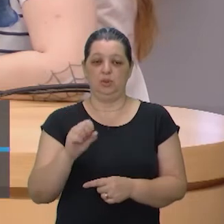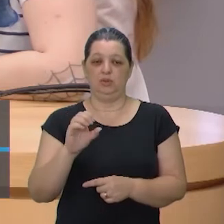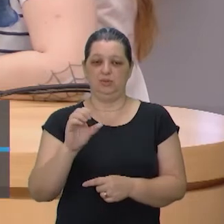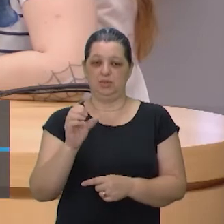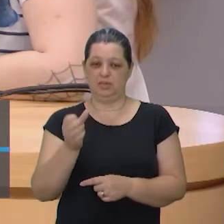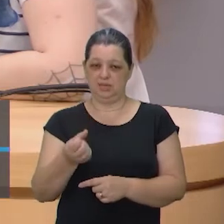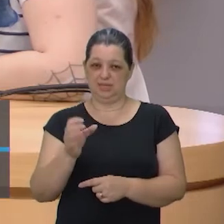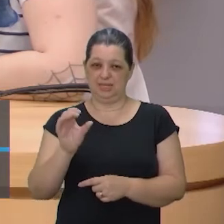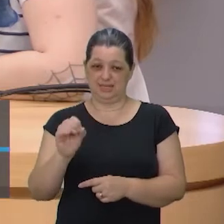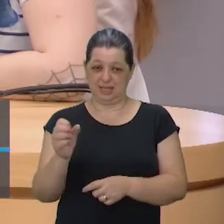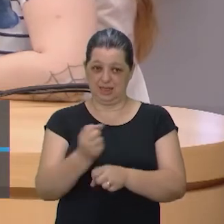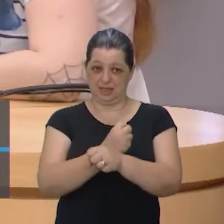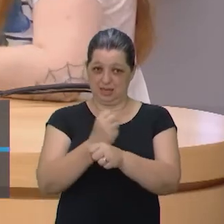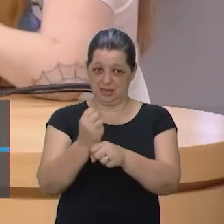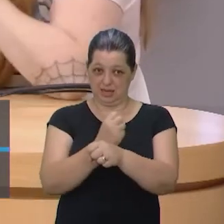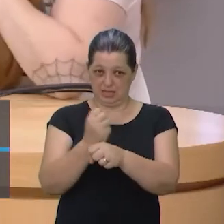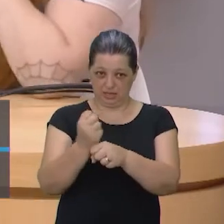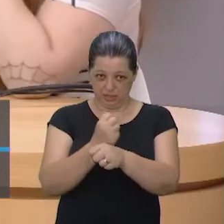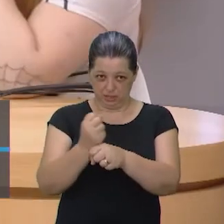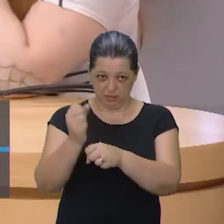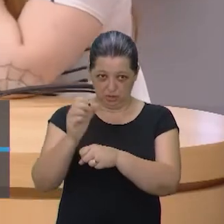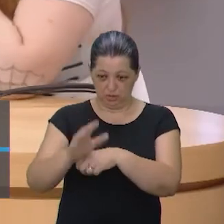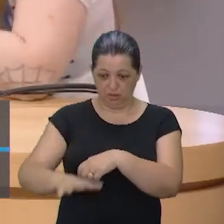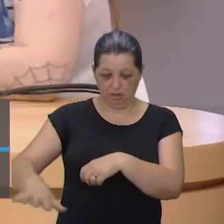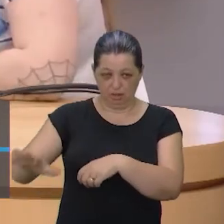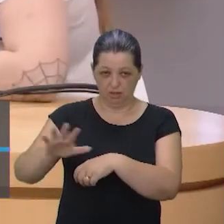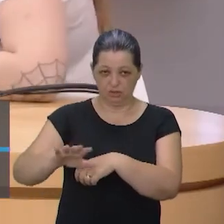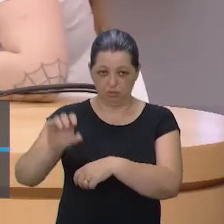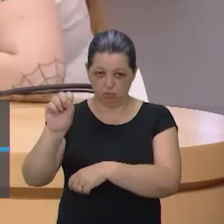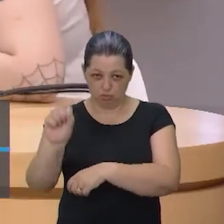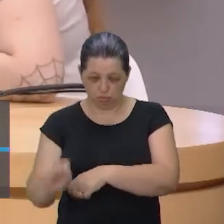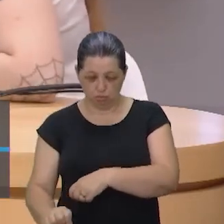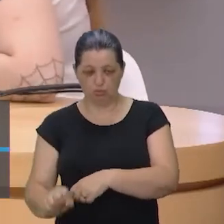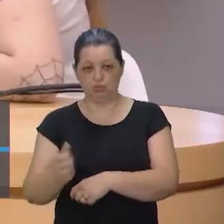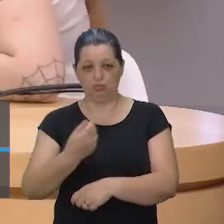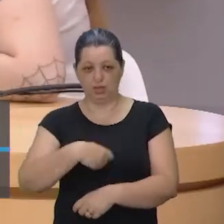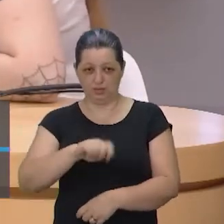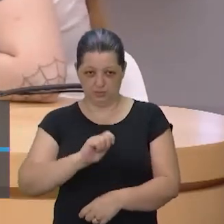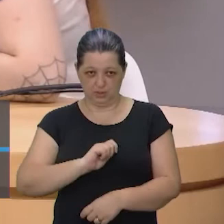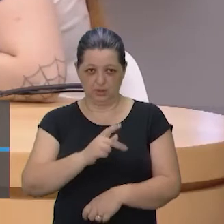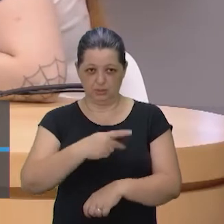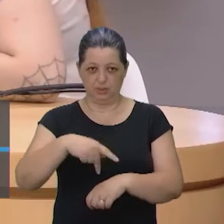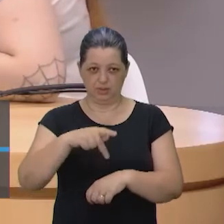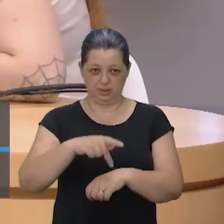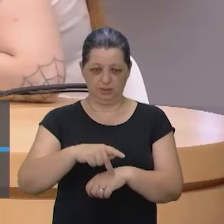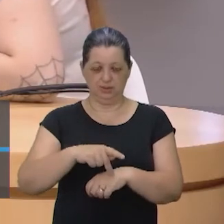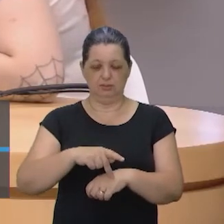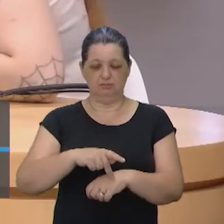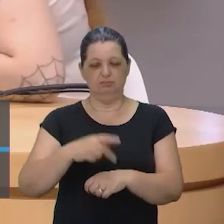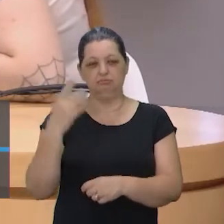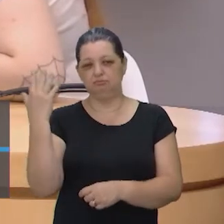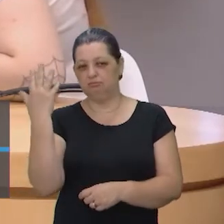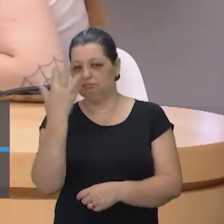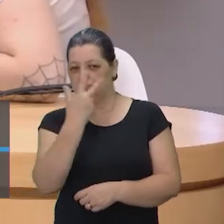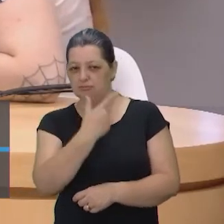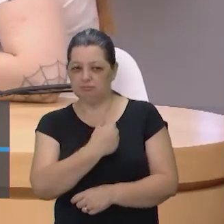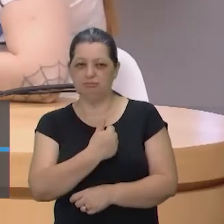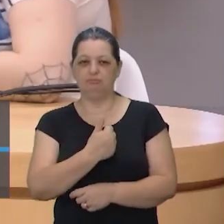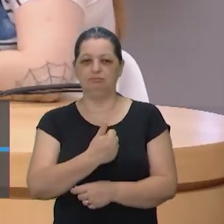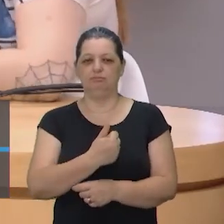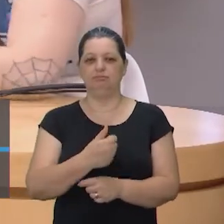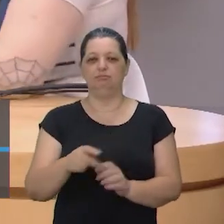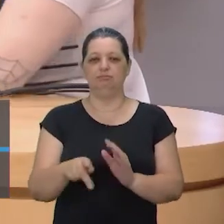860 anos na região da Espanha, no sul da Espanha, uma região muito bonita chamada